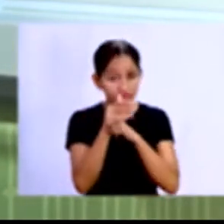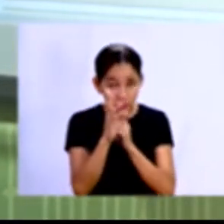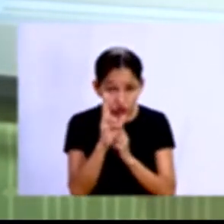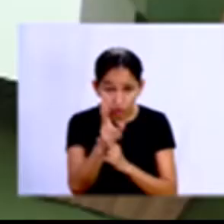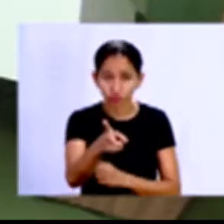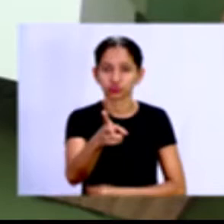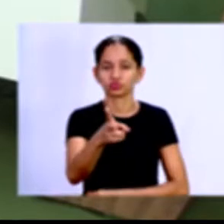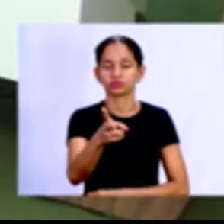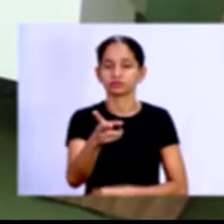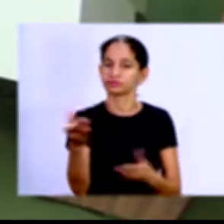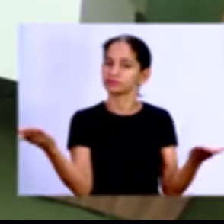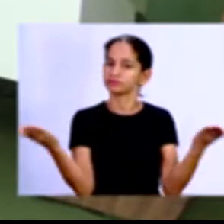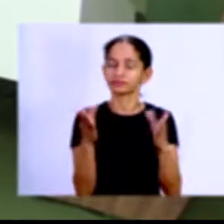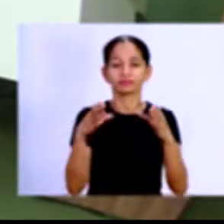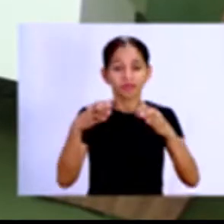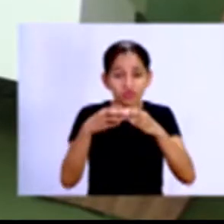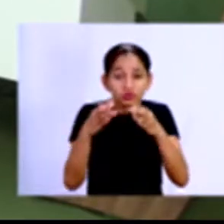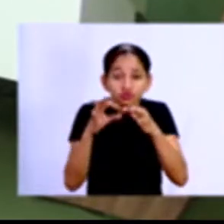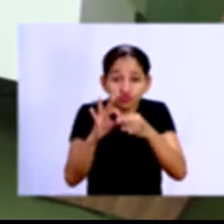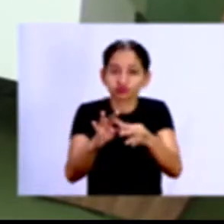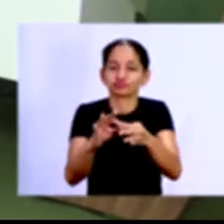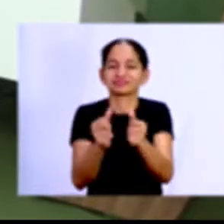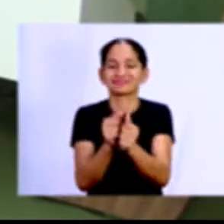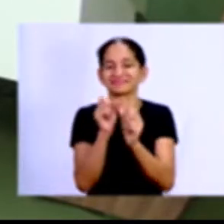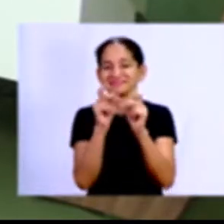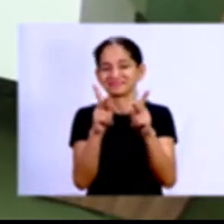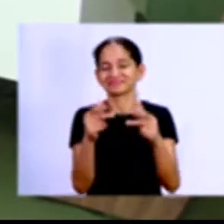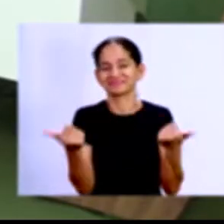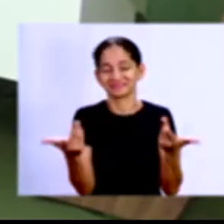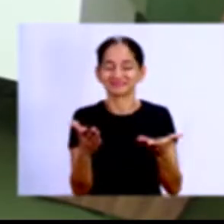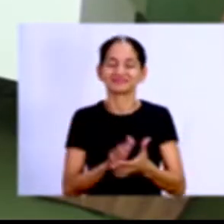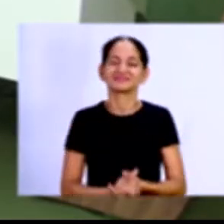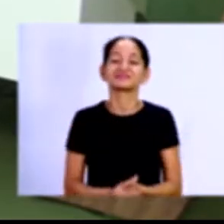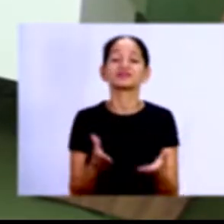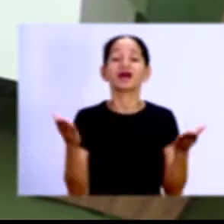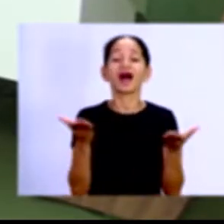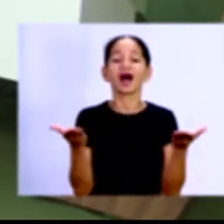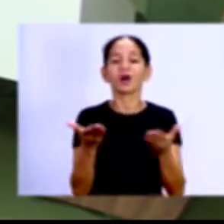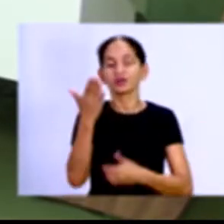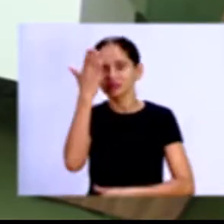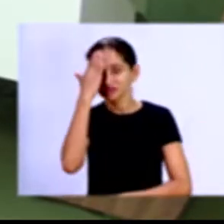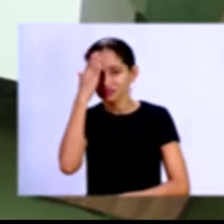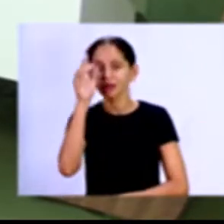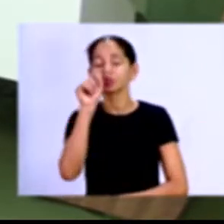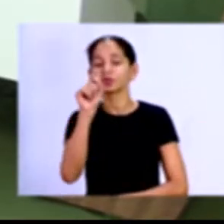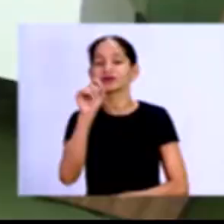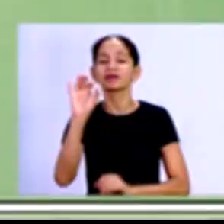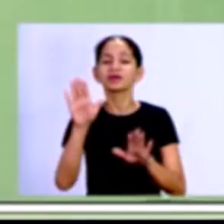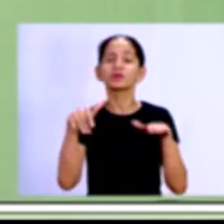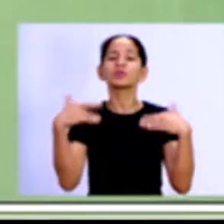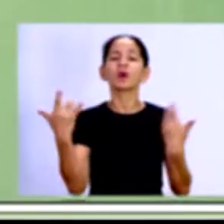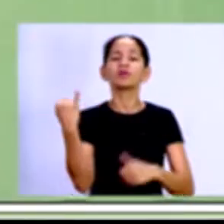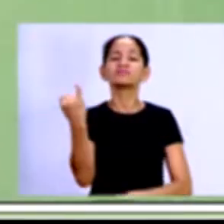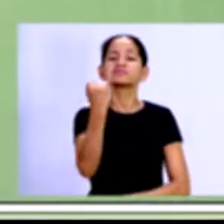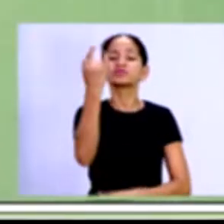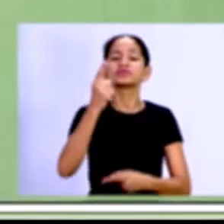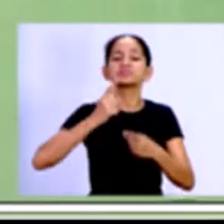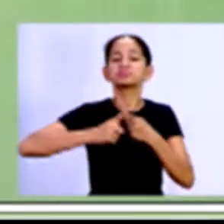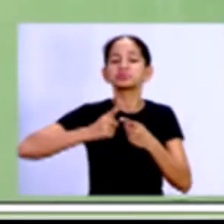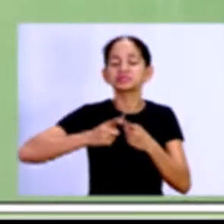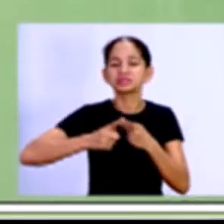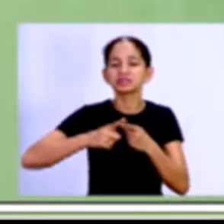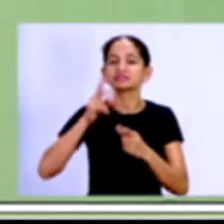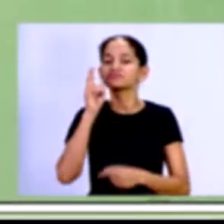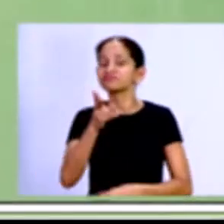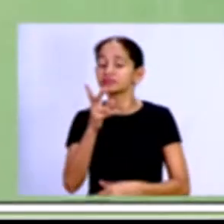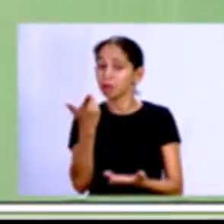vai existir isso no nosso curso. Exatamente. Então, você sabe qual é a importância, vamos ver,